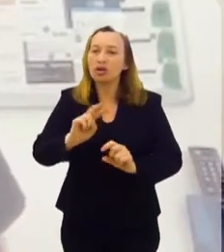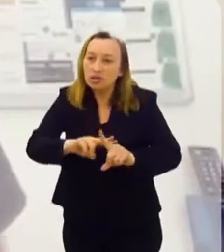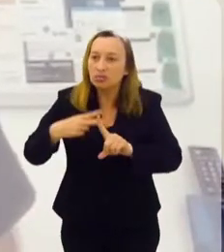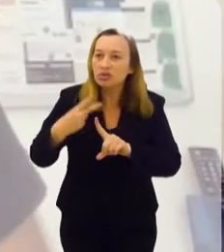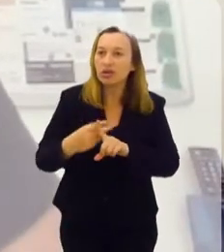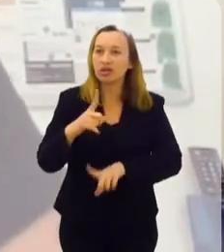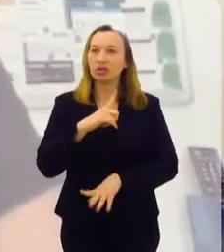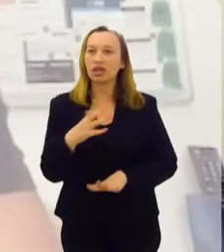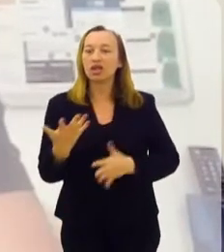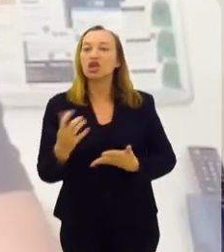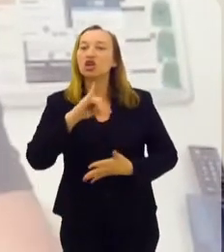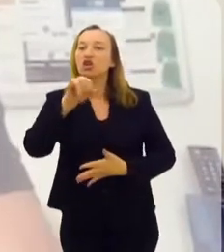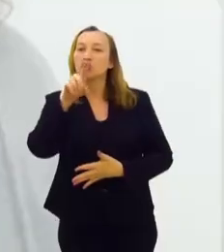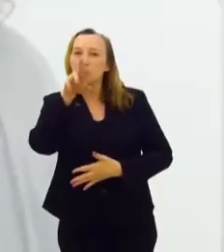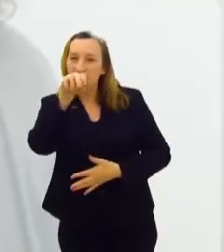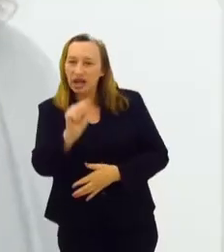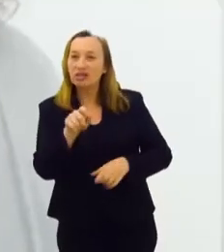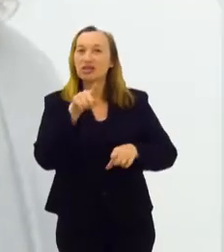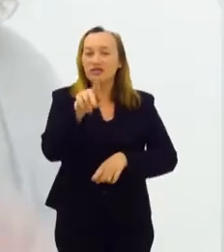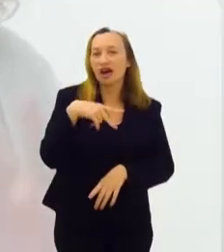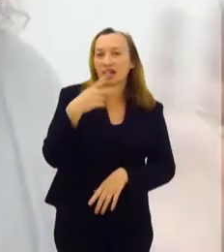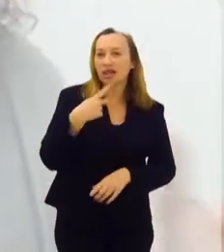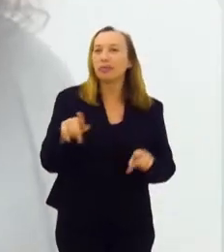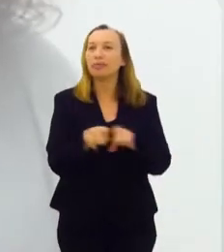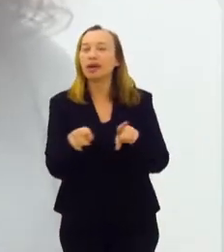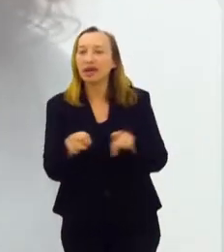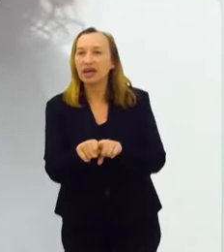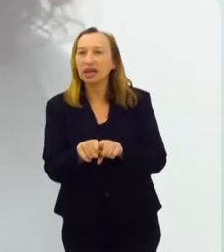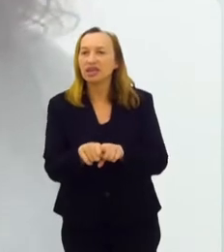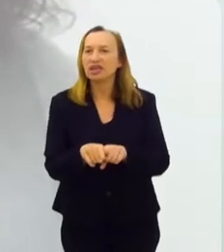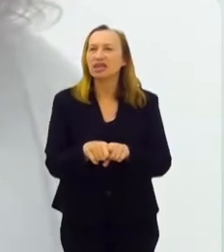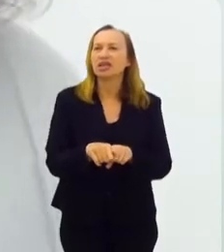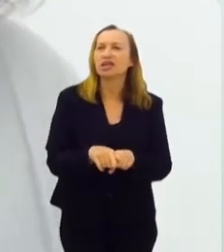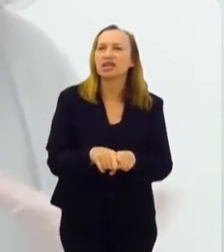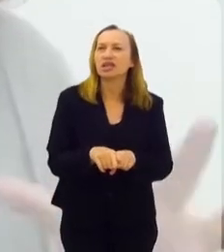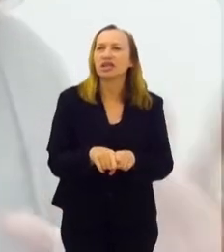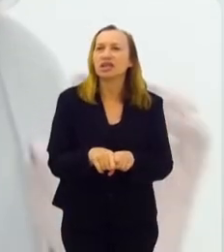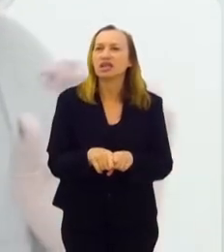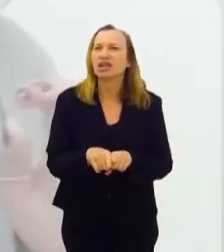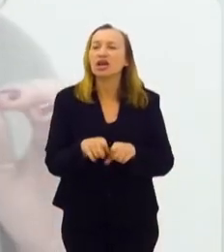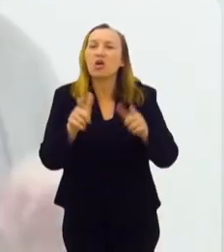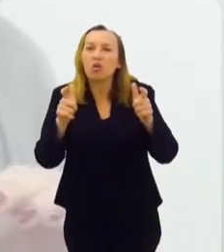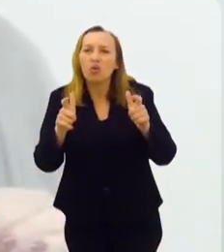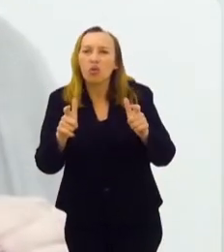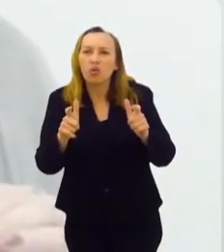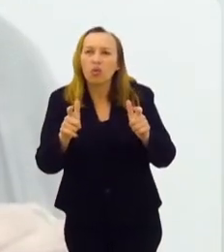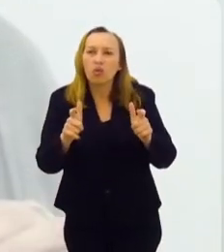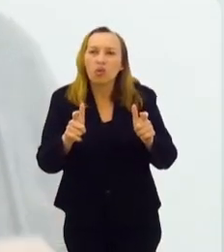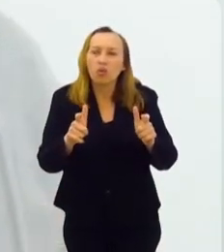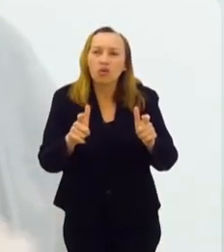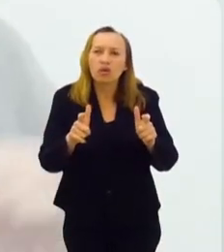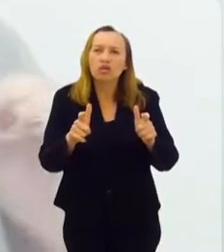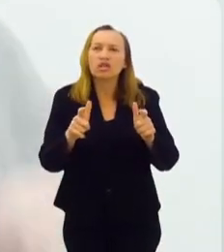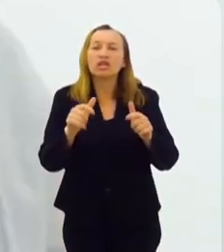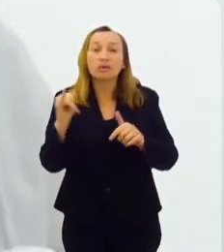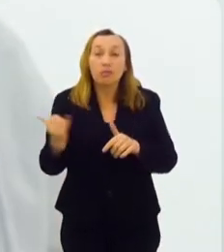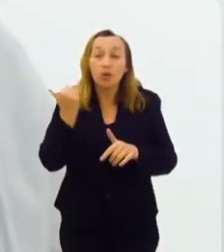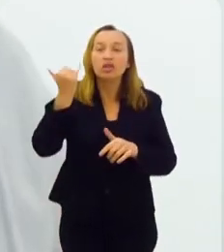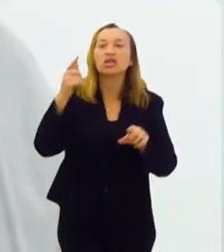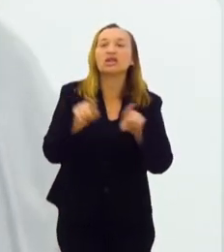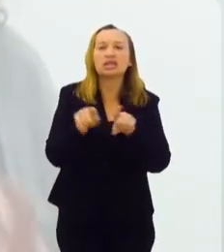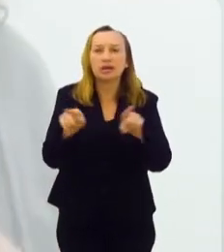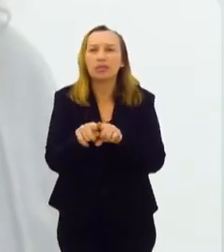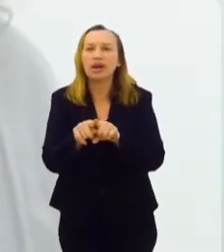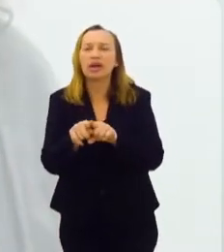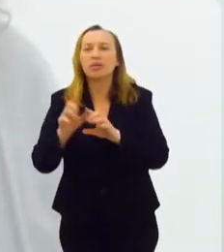tendo multiplicadores. Júlia, você traz um ponto importante também quando você fala de tríplice hélice, que é um jargão da inovação